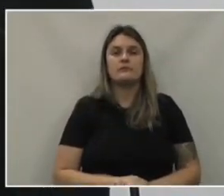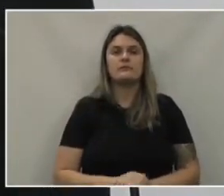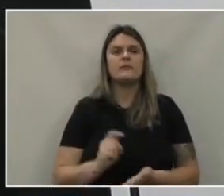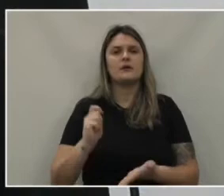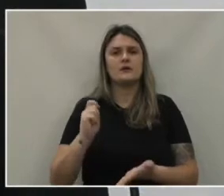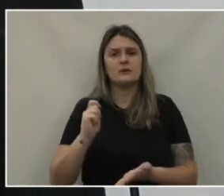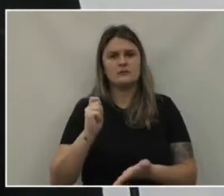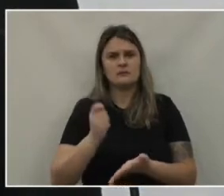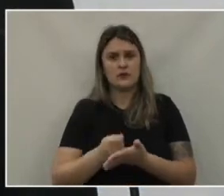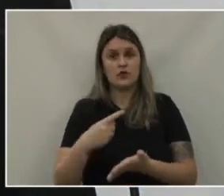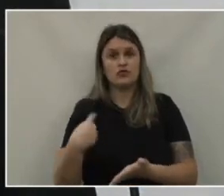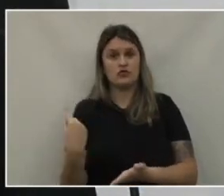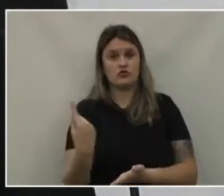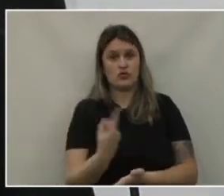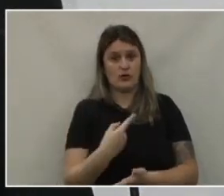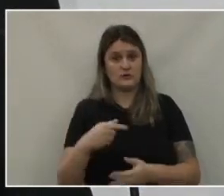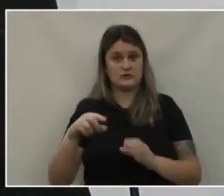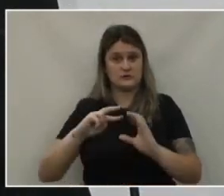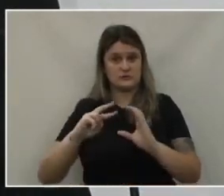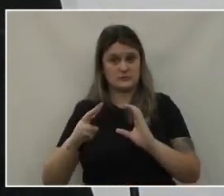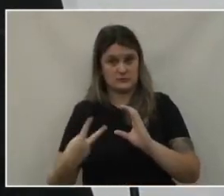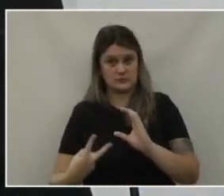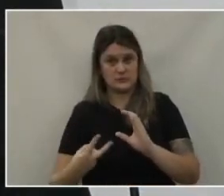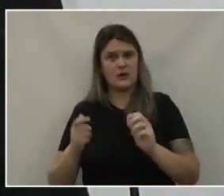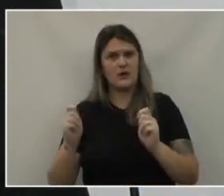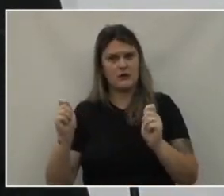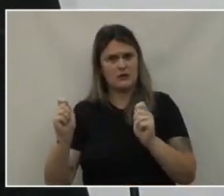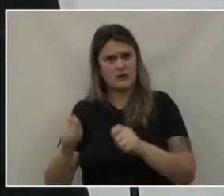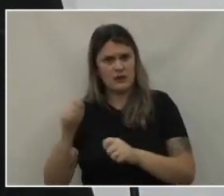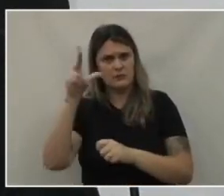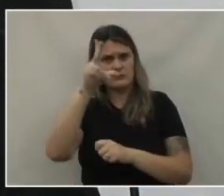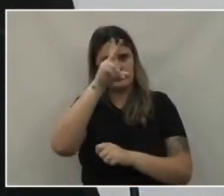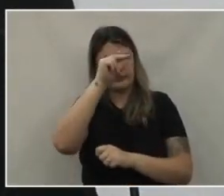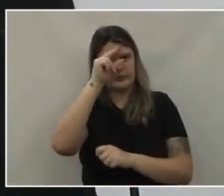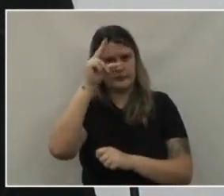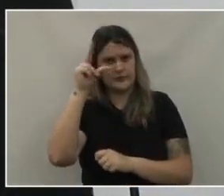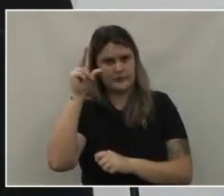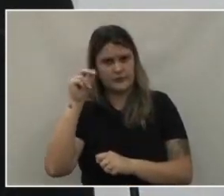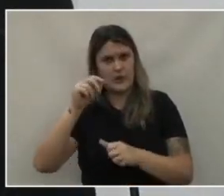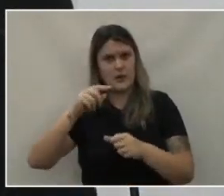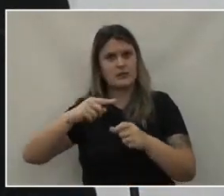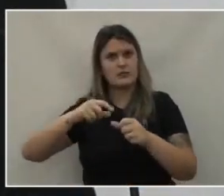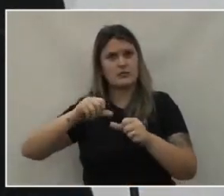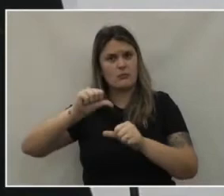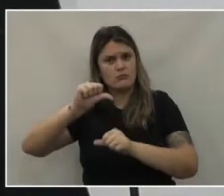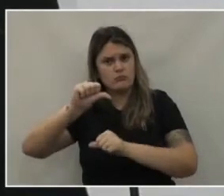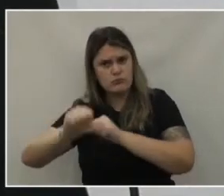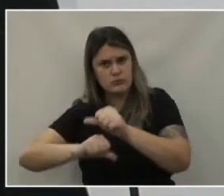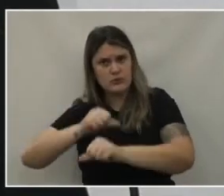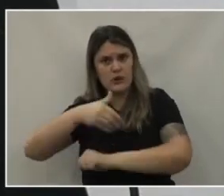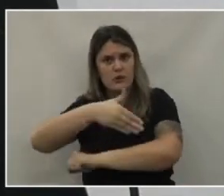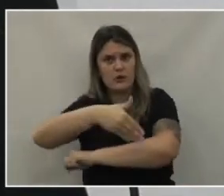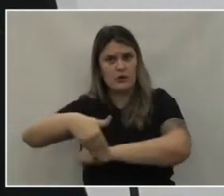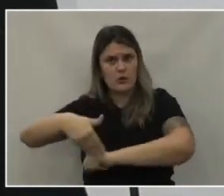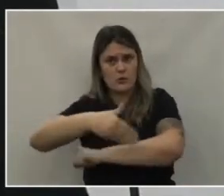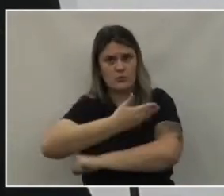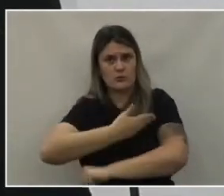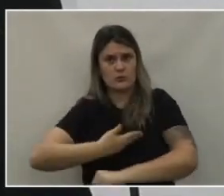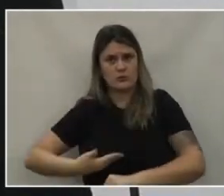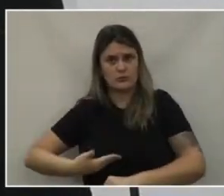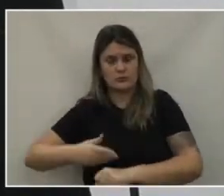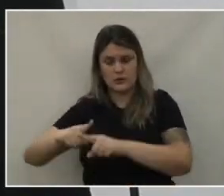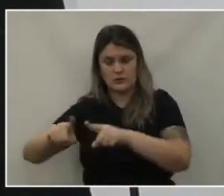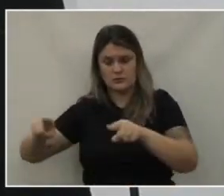autoriza, nós aqui da Câmara, autorizando o Poder Executivo transformar em via pública a